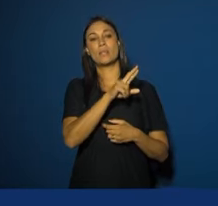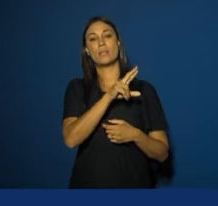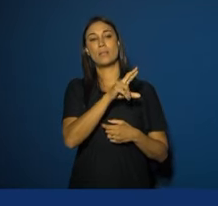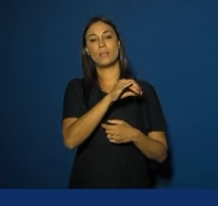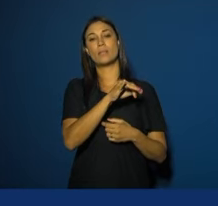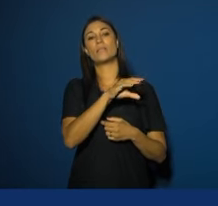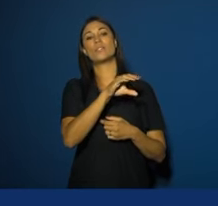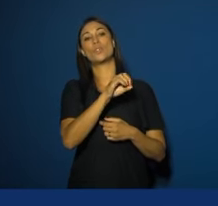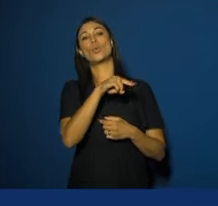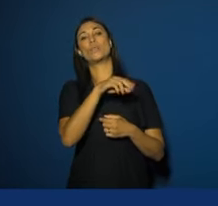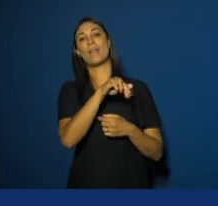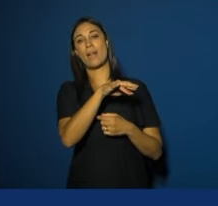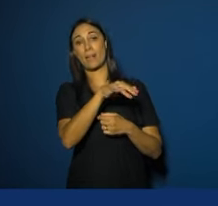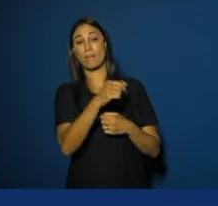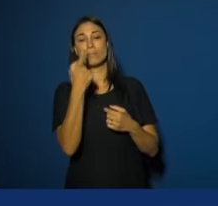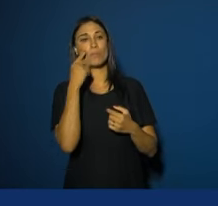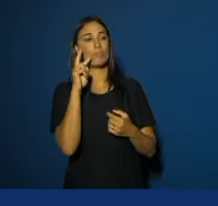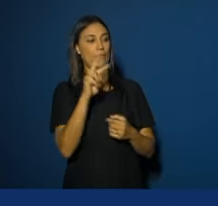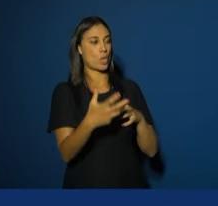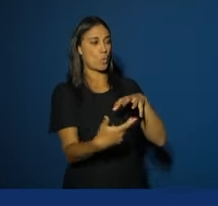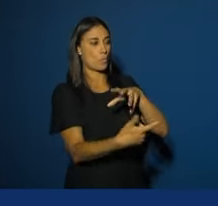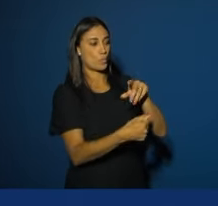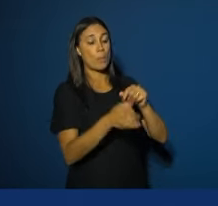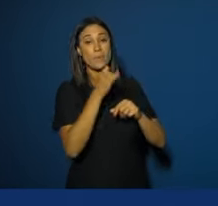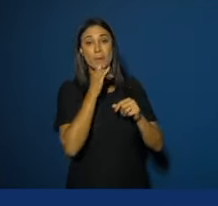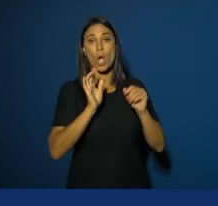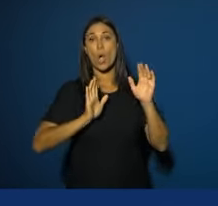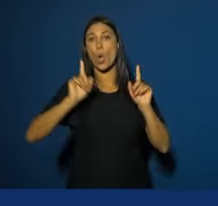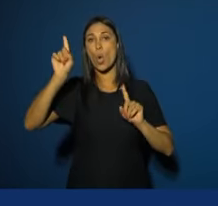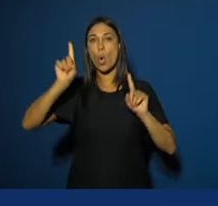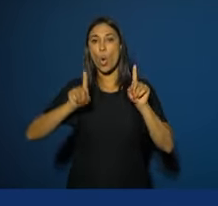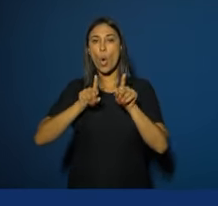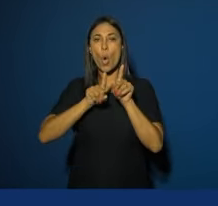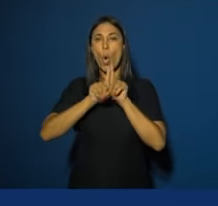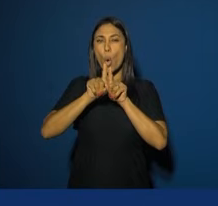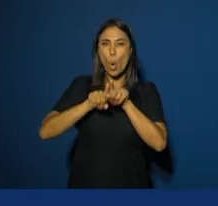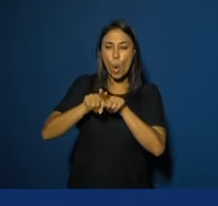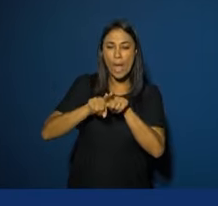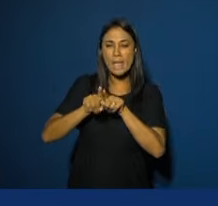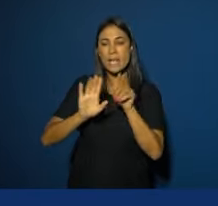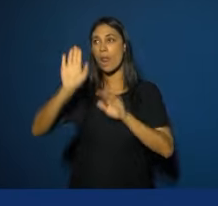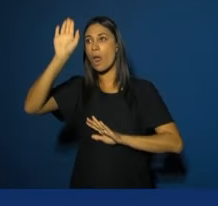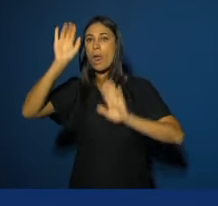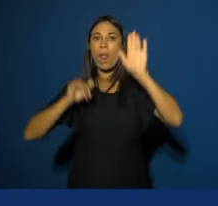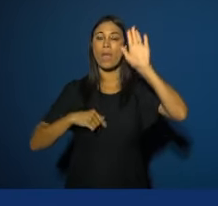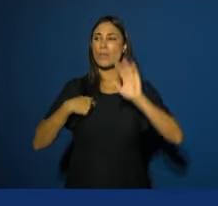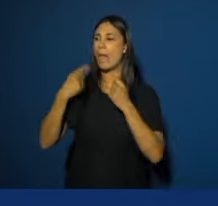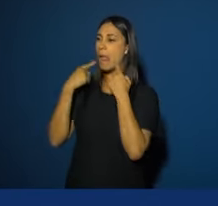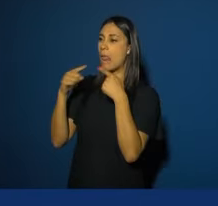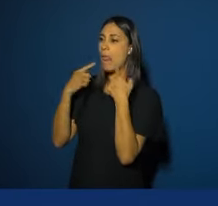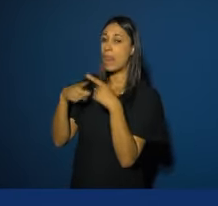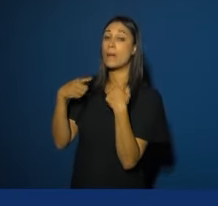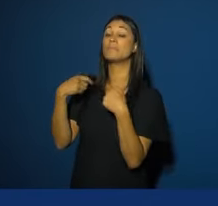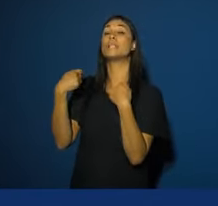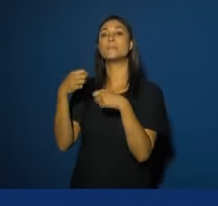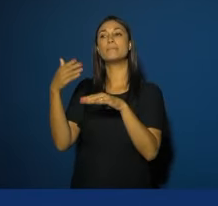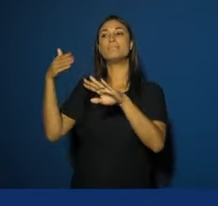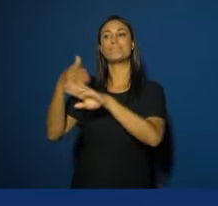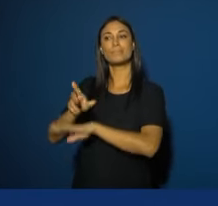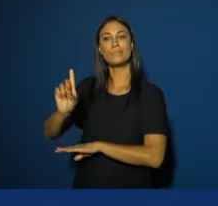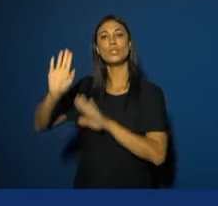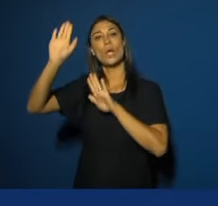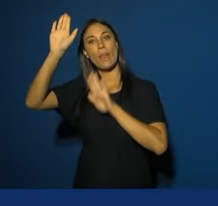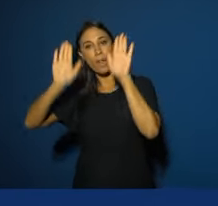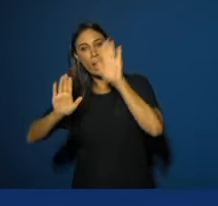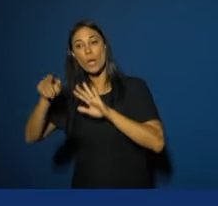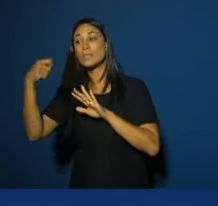mundo sabe que concorrência em leilão é um problema eu vivo reclamando para eles isso vocês têm que entrar nos leilões Vocês